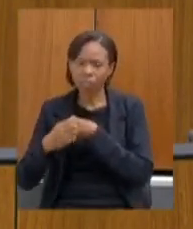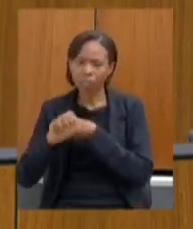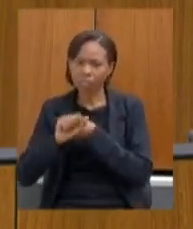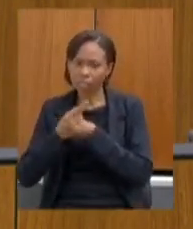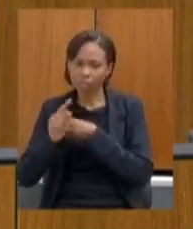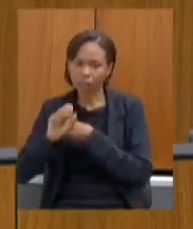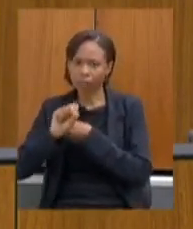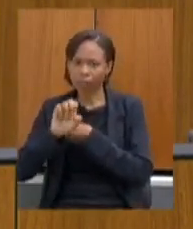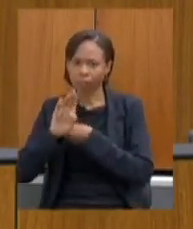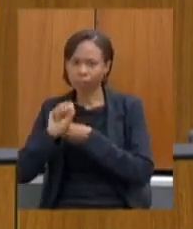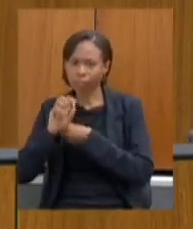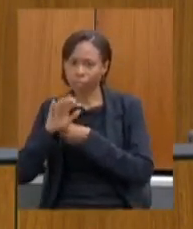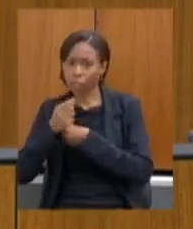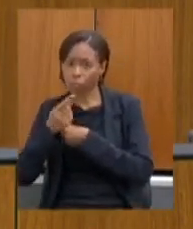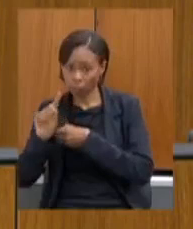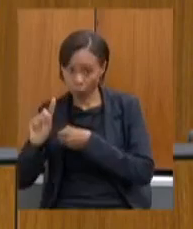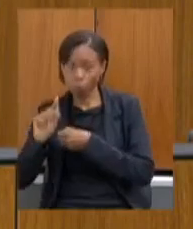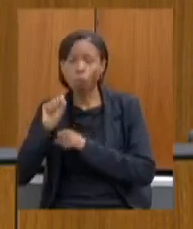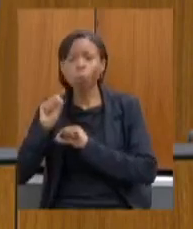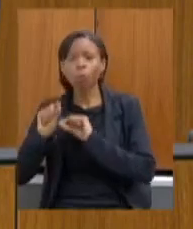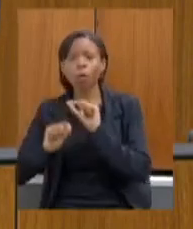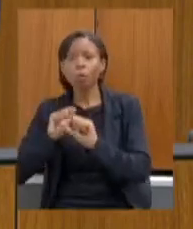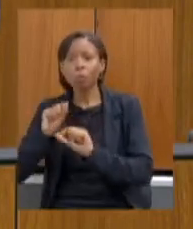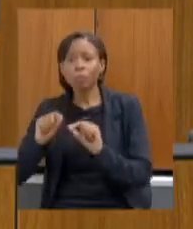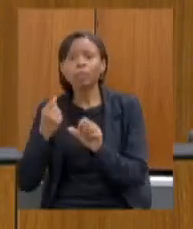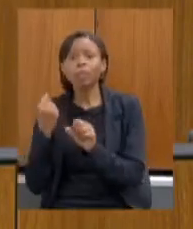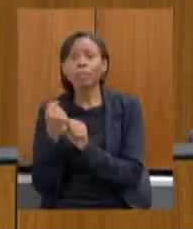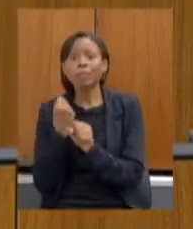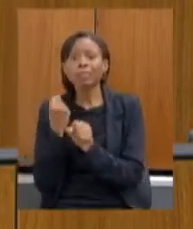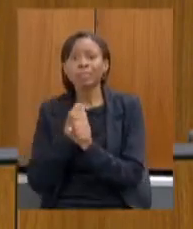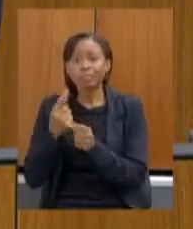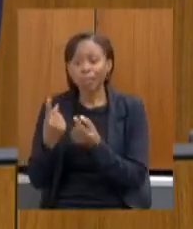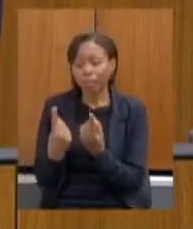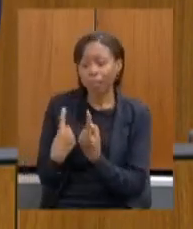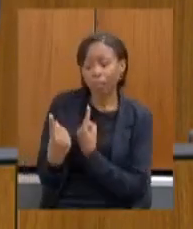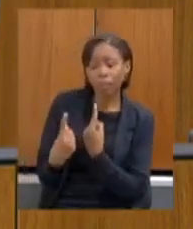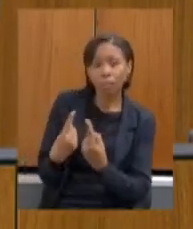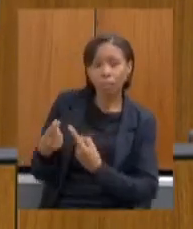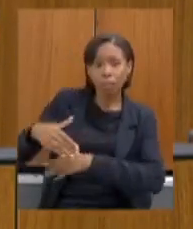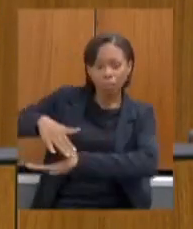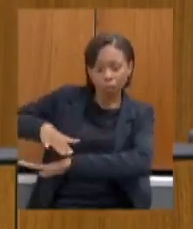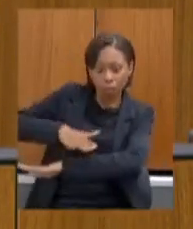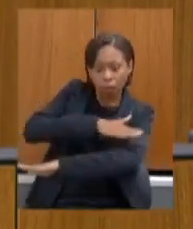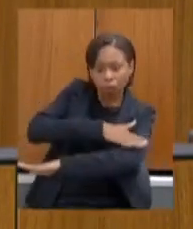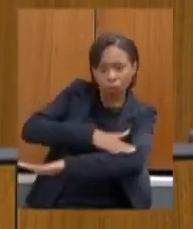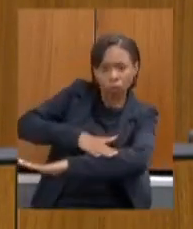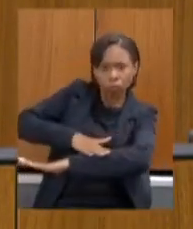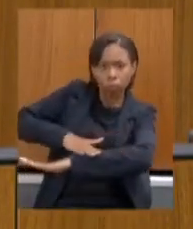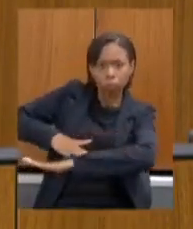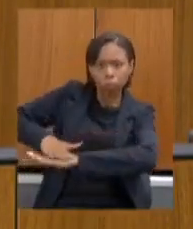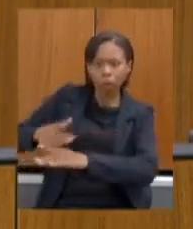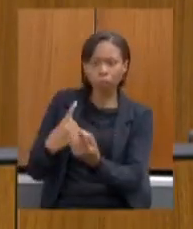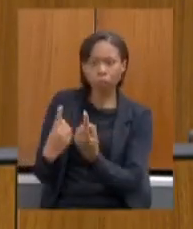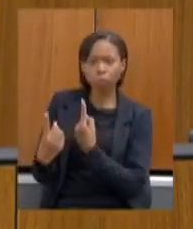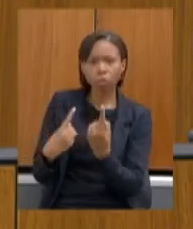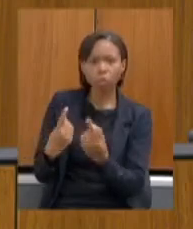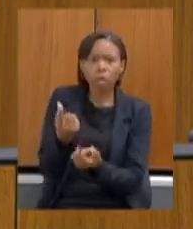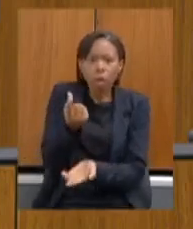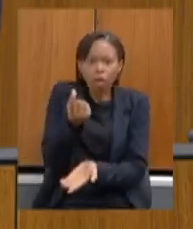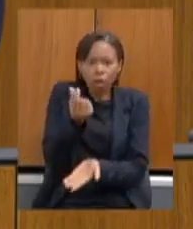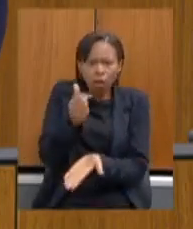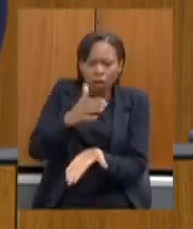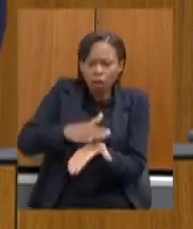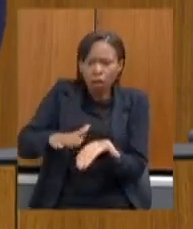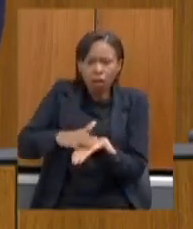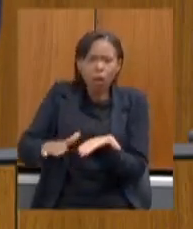Claraval, que é estradas, rodovias asfaltadas de baixo custo, onde não tem que inventar nada, é só